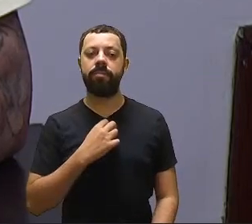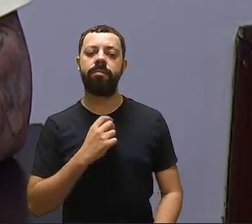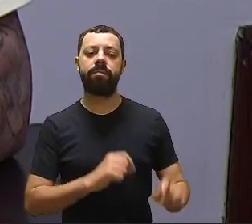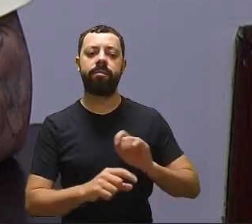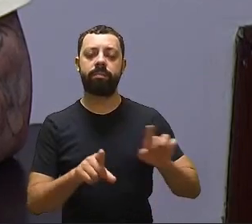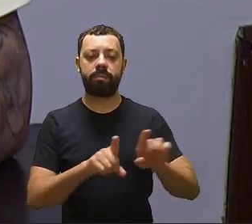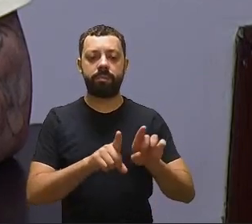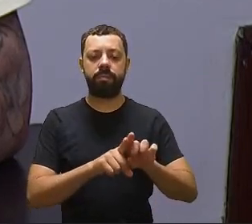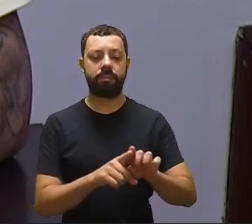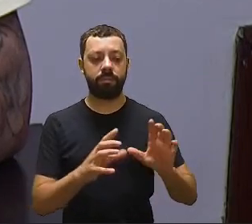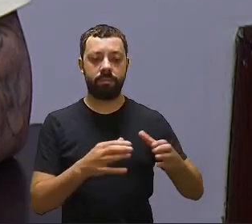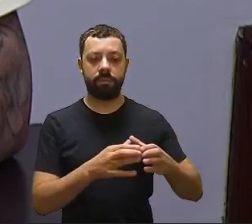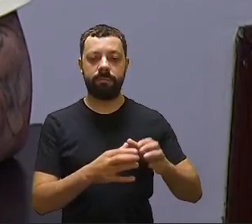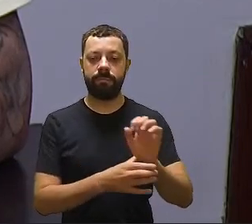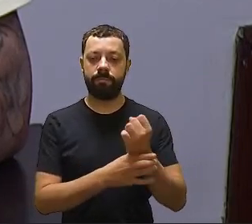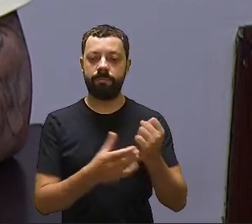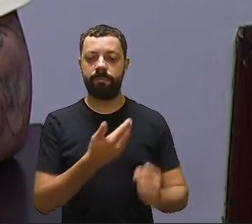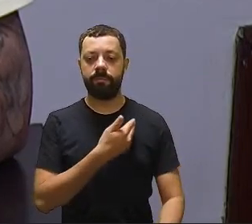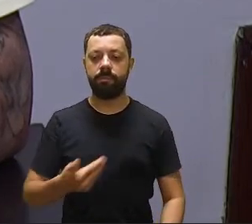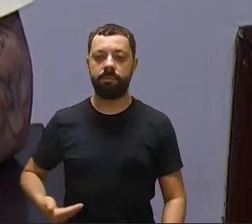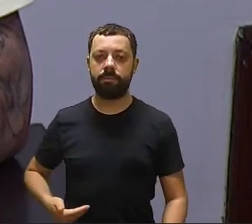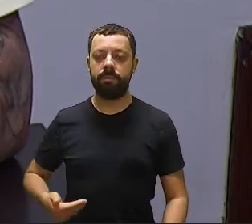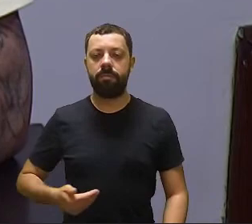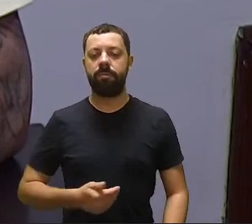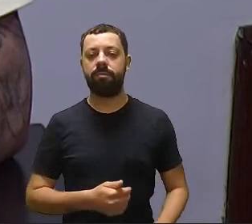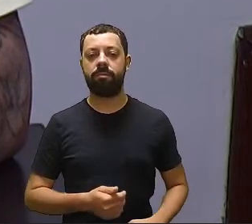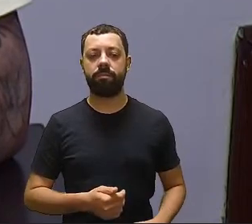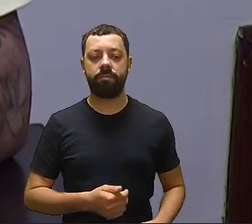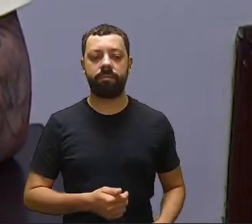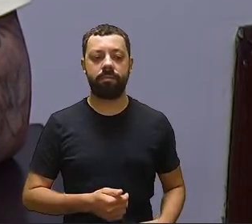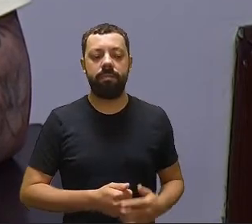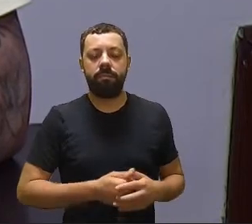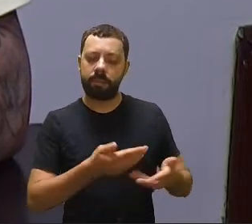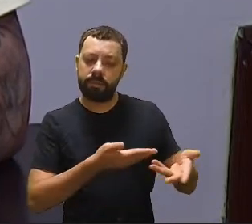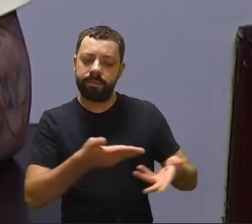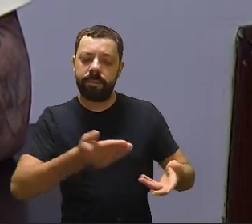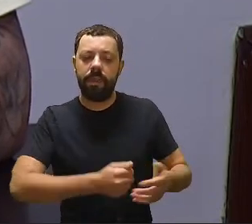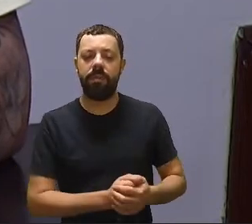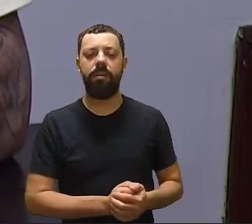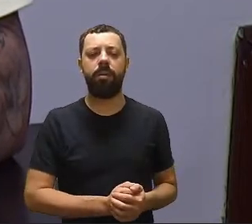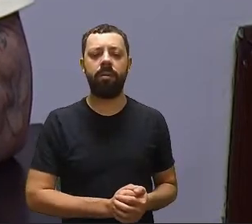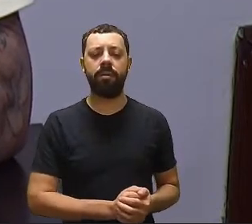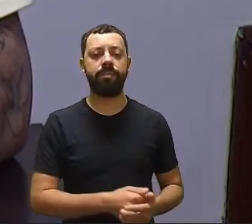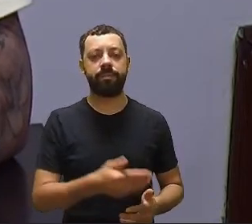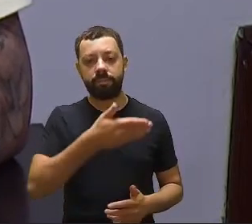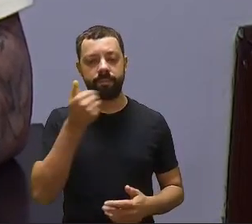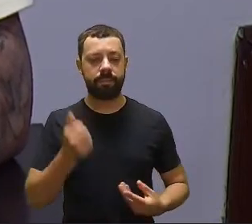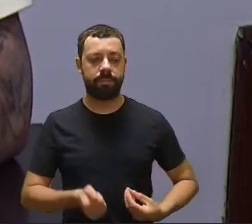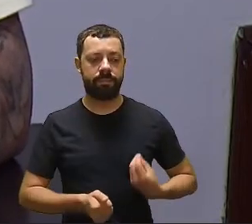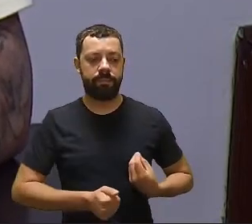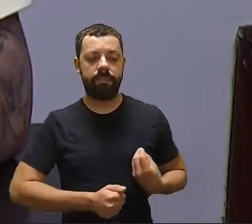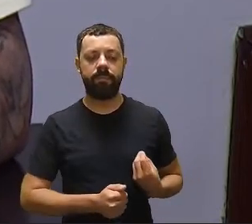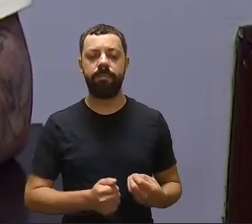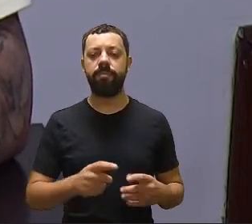objeto da Comissão de Segurança Pública, onde buscamos uma tratativa para melhor vivência